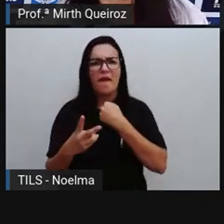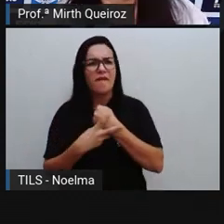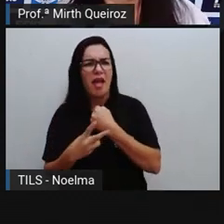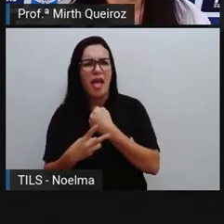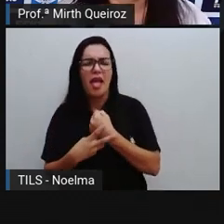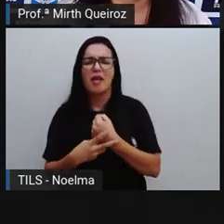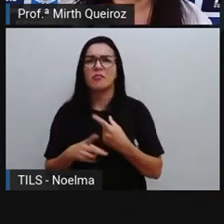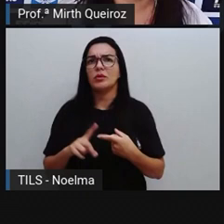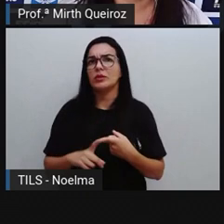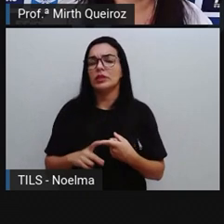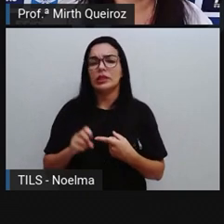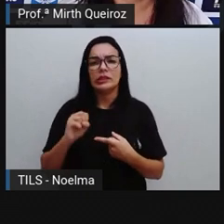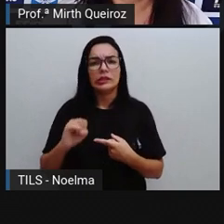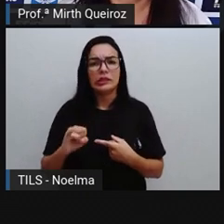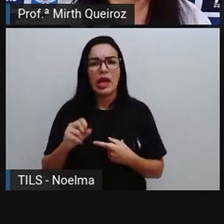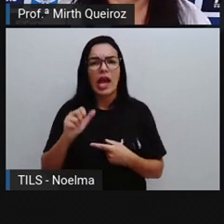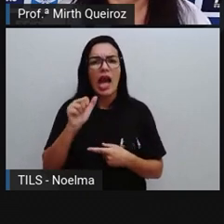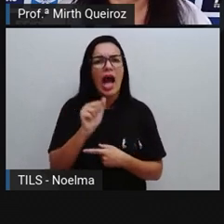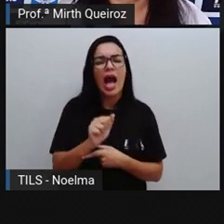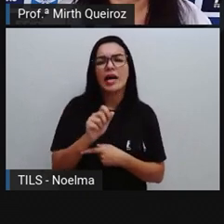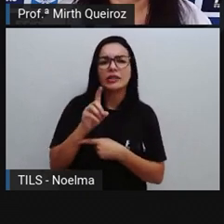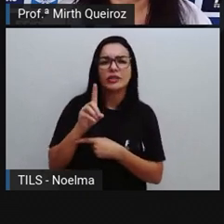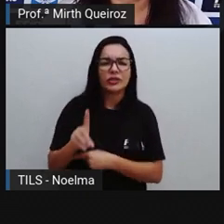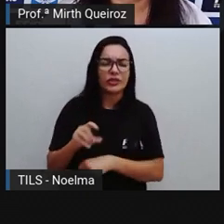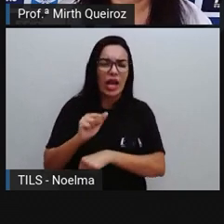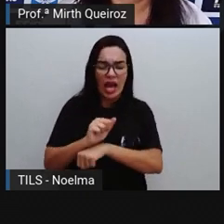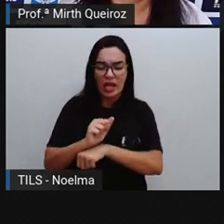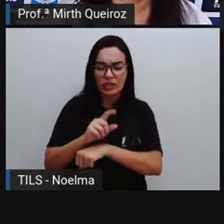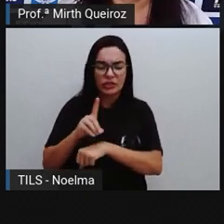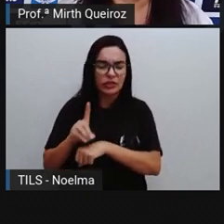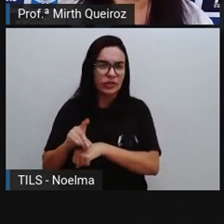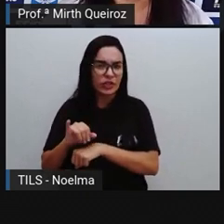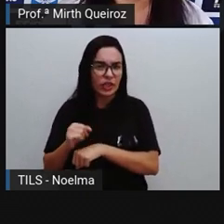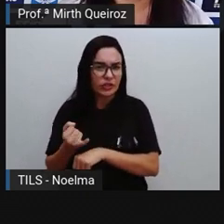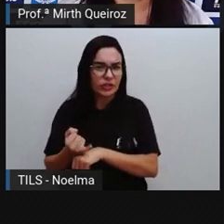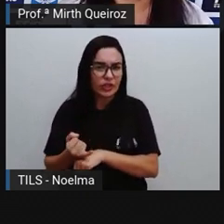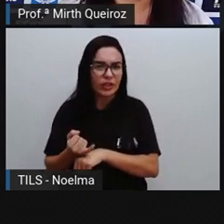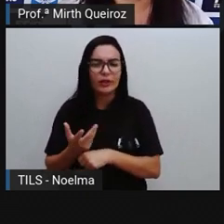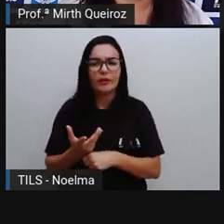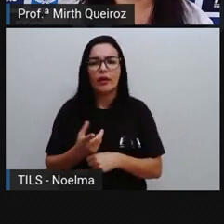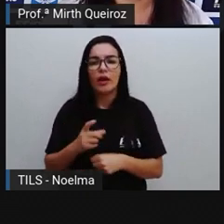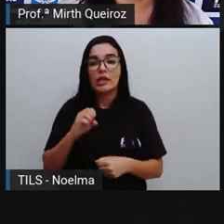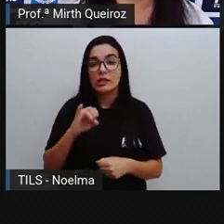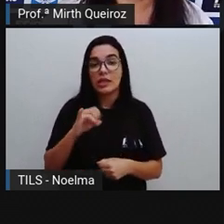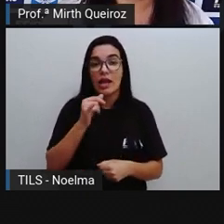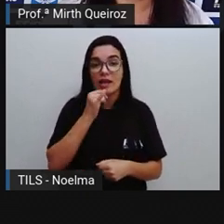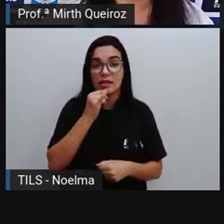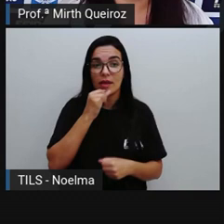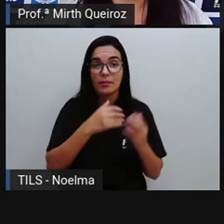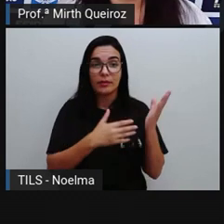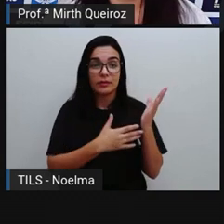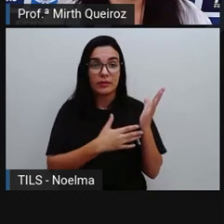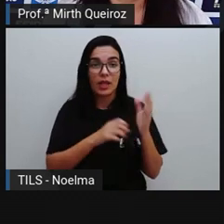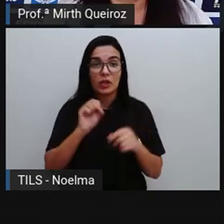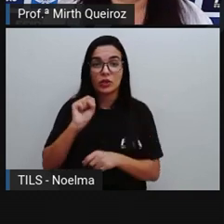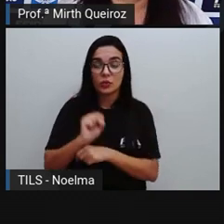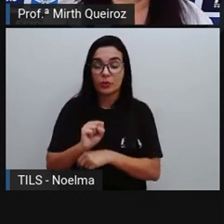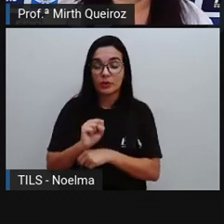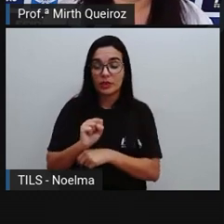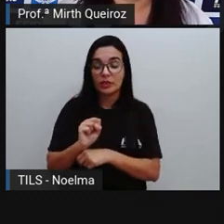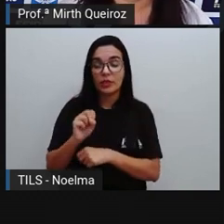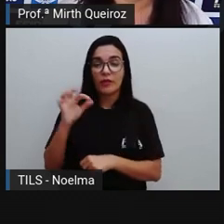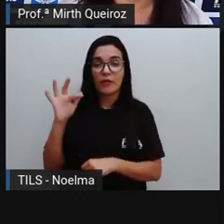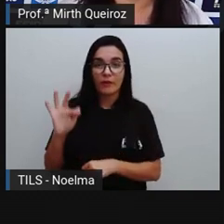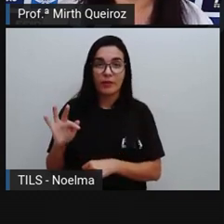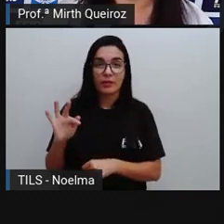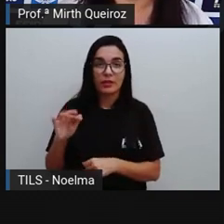um verbo, né? Se é um adjetivo, por exemplo, biografia aí, o SF significa o quê? Substantivo feminino,